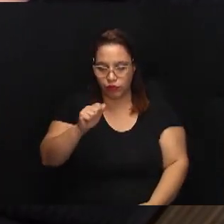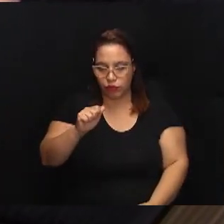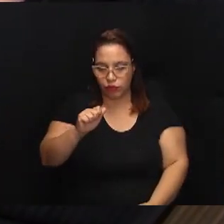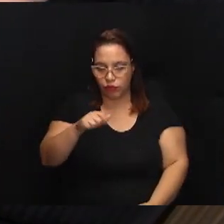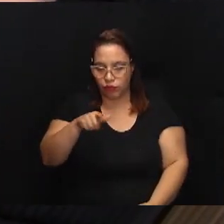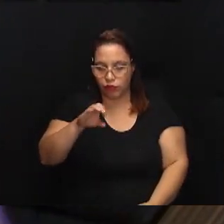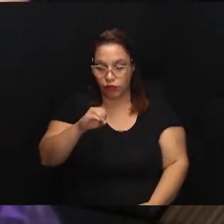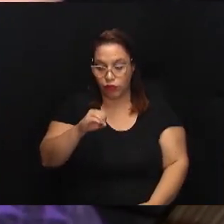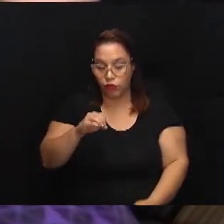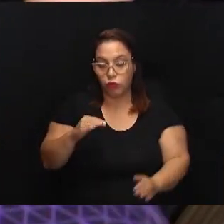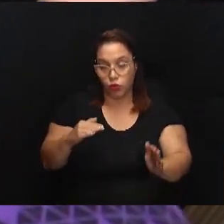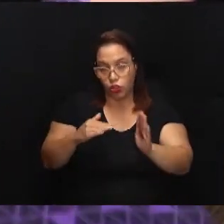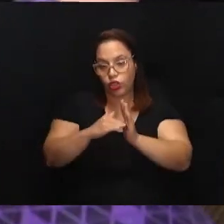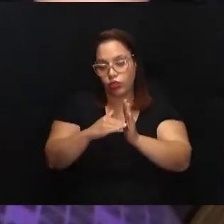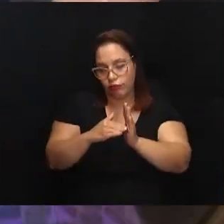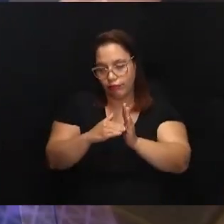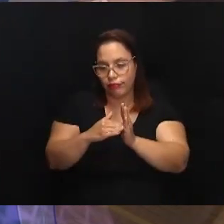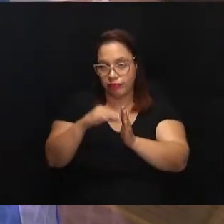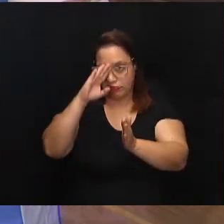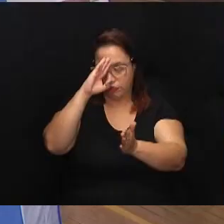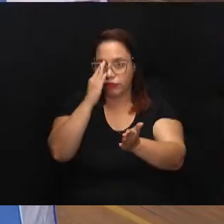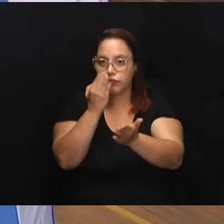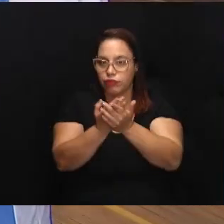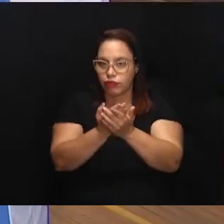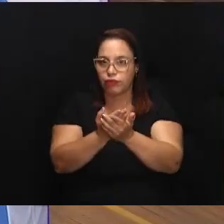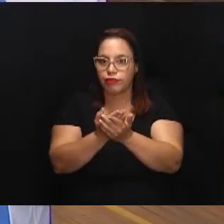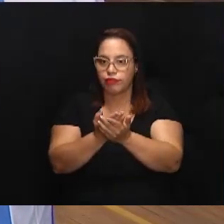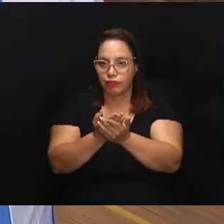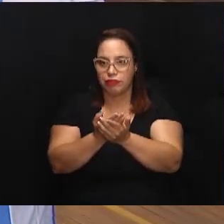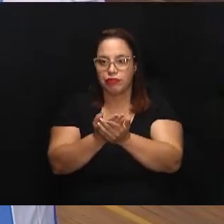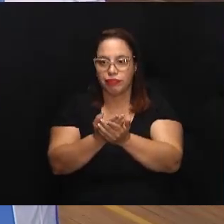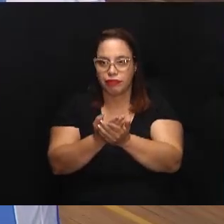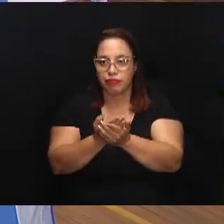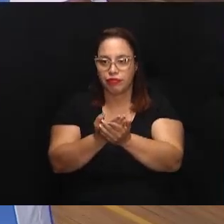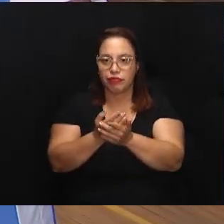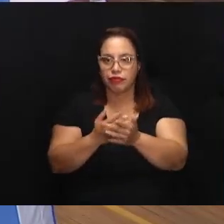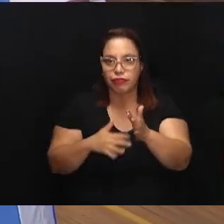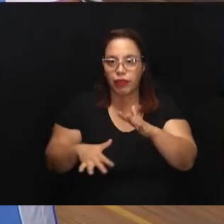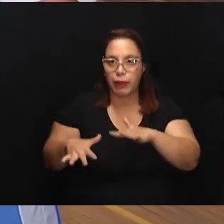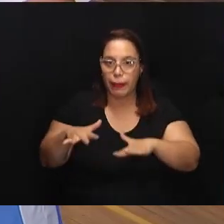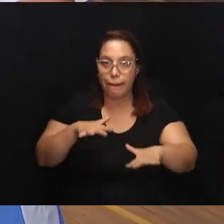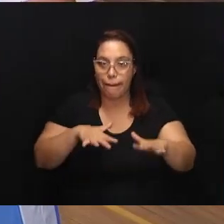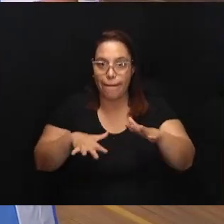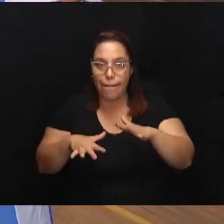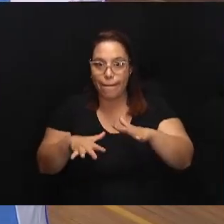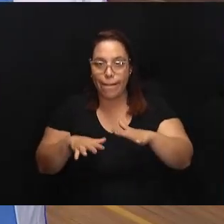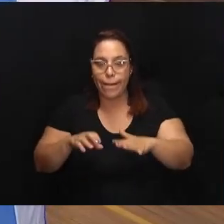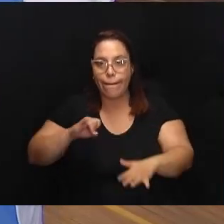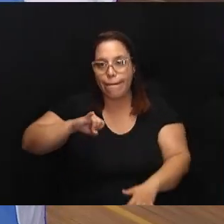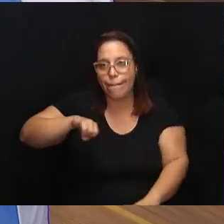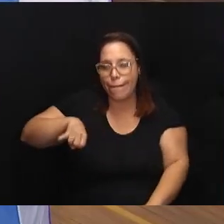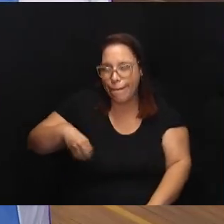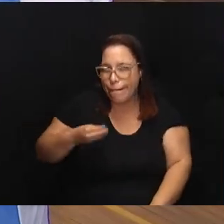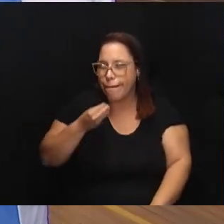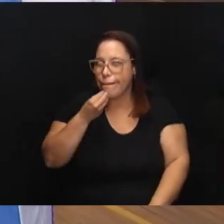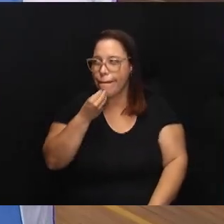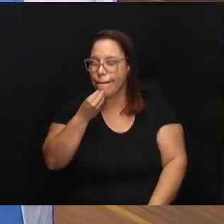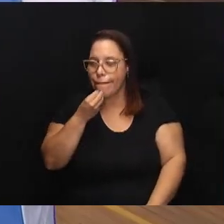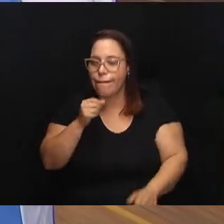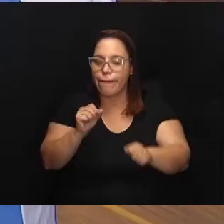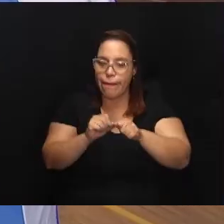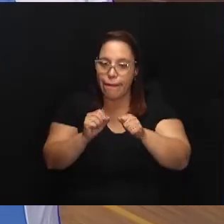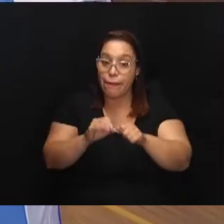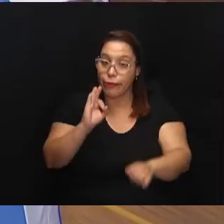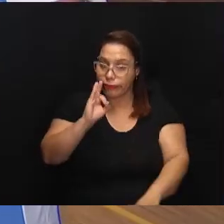rotineiro para nós. Então, acredito que está todo mundo, né, se apropriando dos recursos e